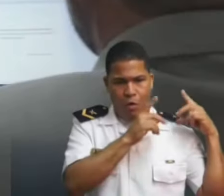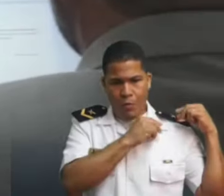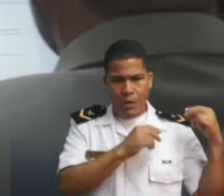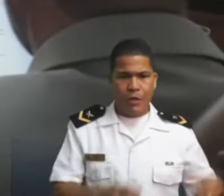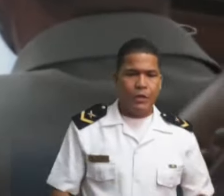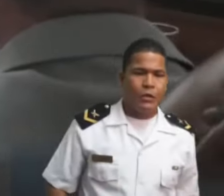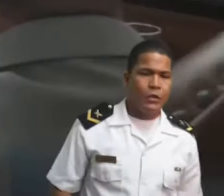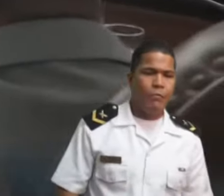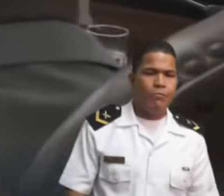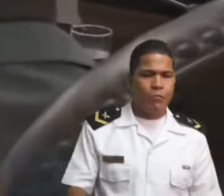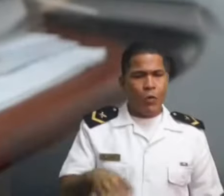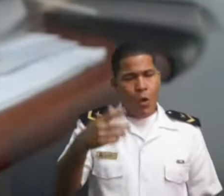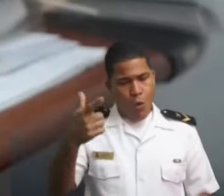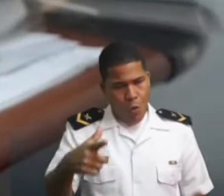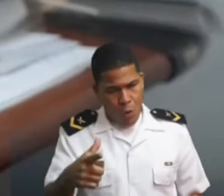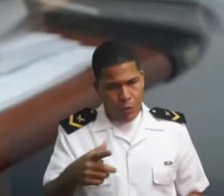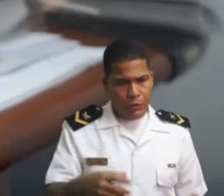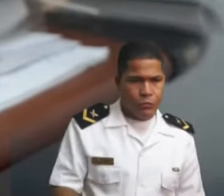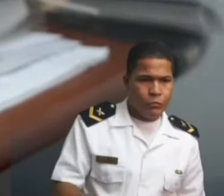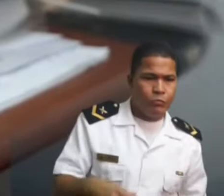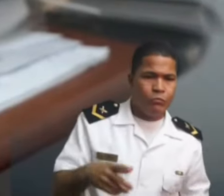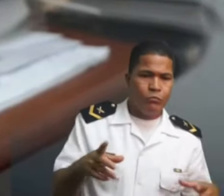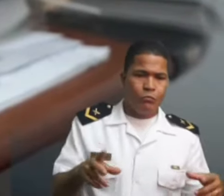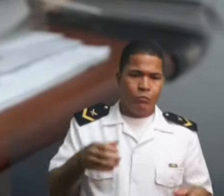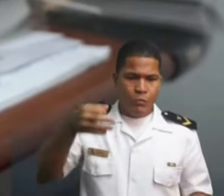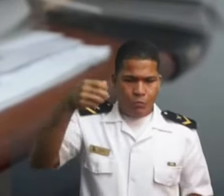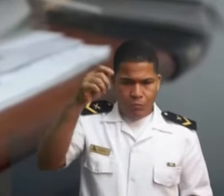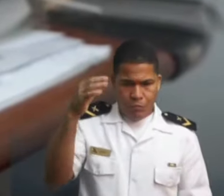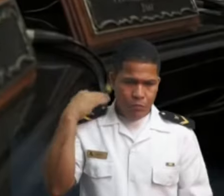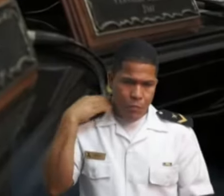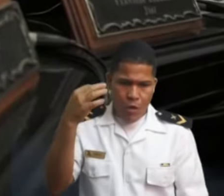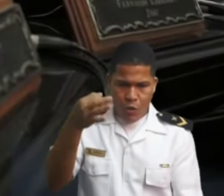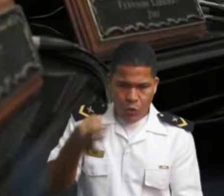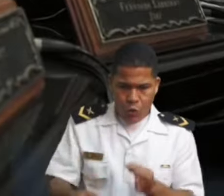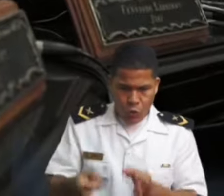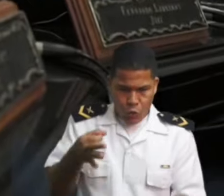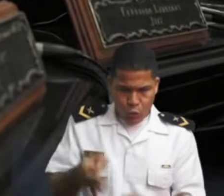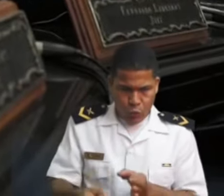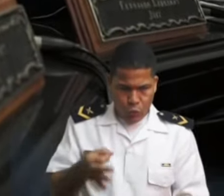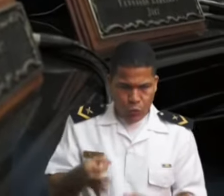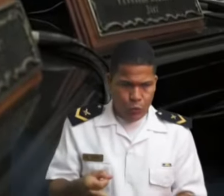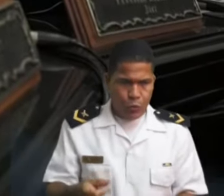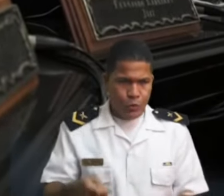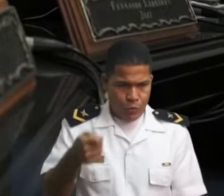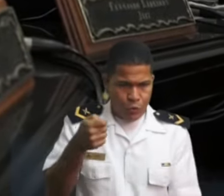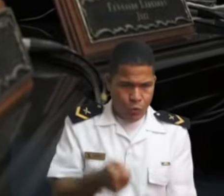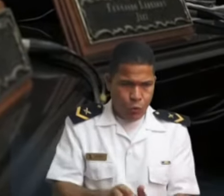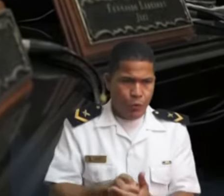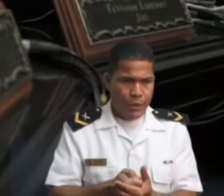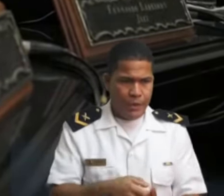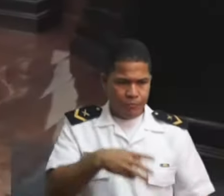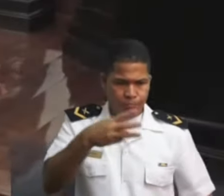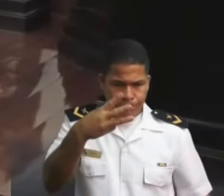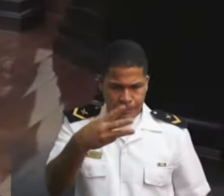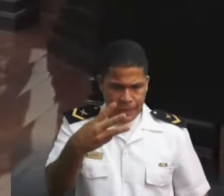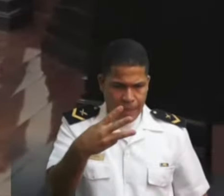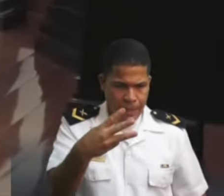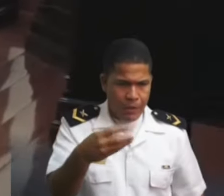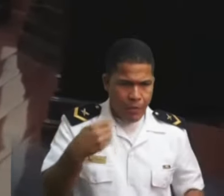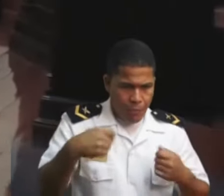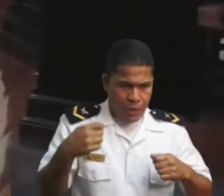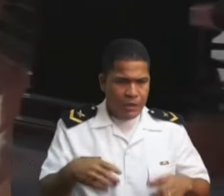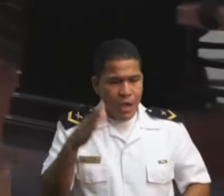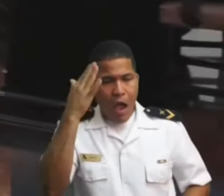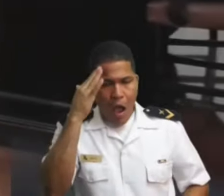do Corpo da Armada. E um juiz do Corpo de Engenheiros Navais, subespecializado em máquinas ou casco.